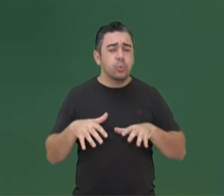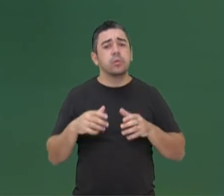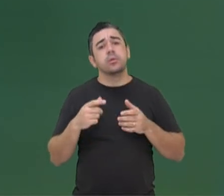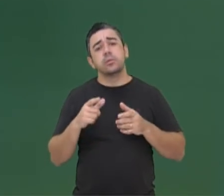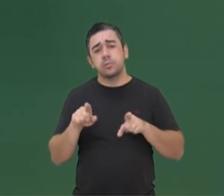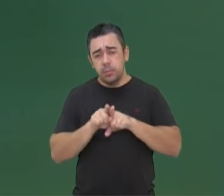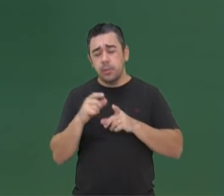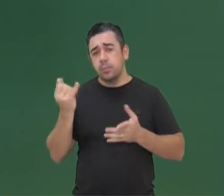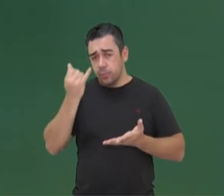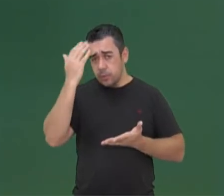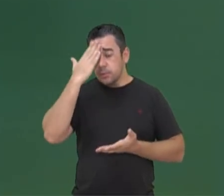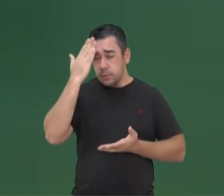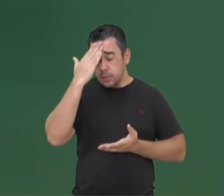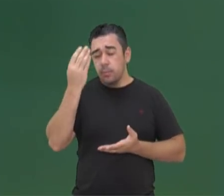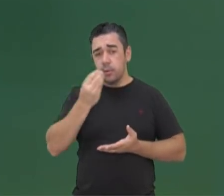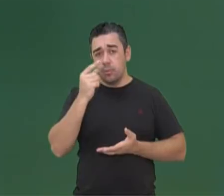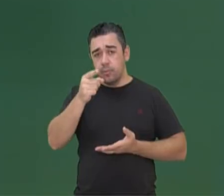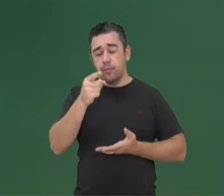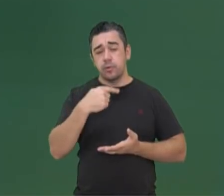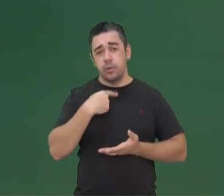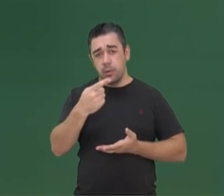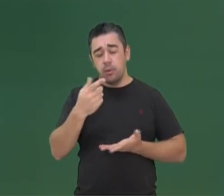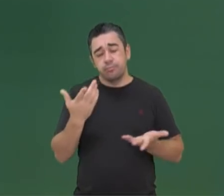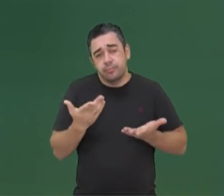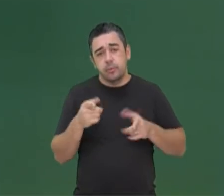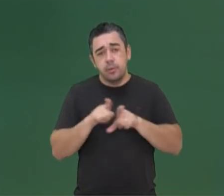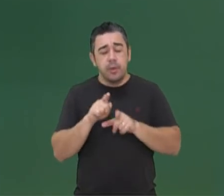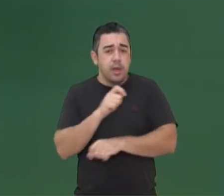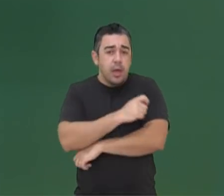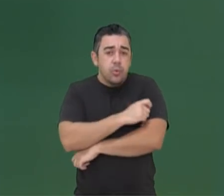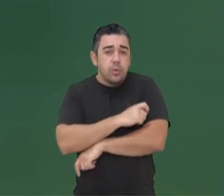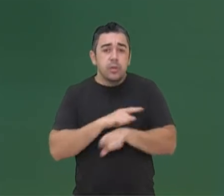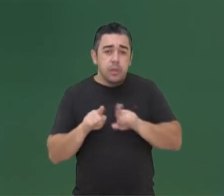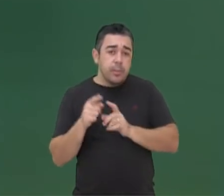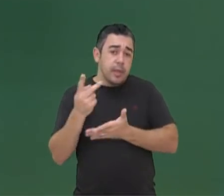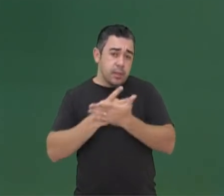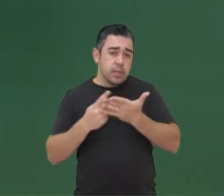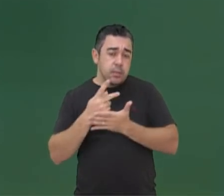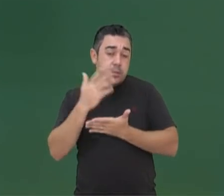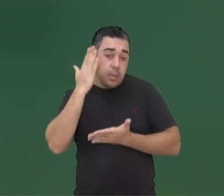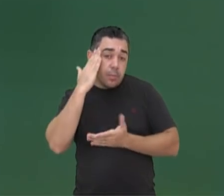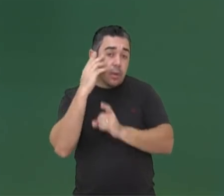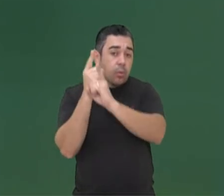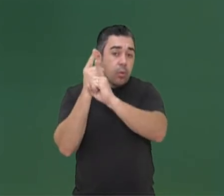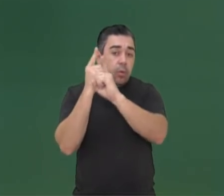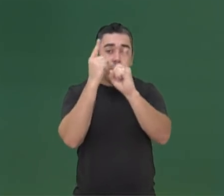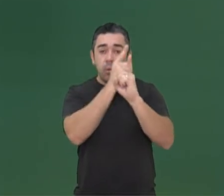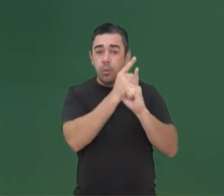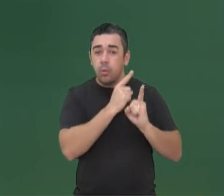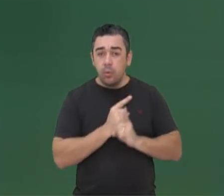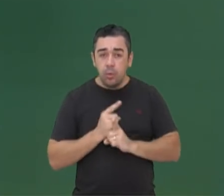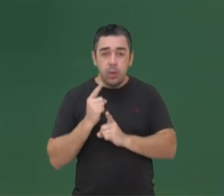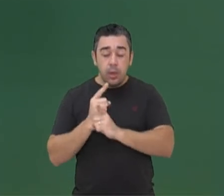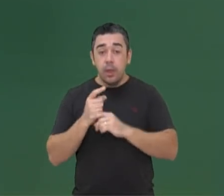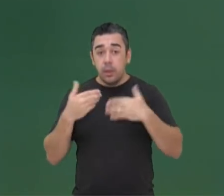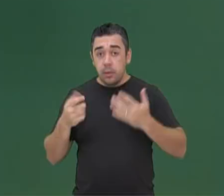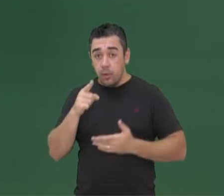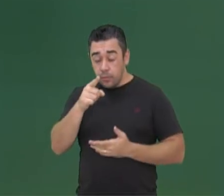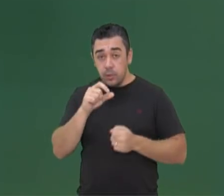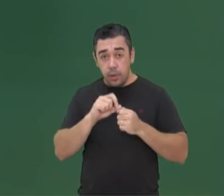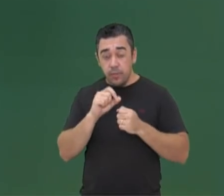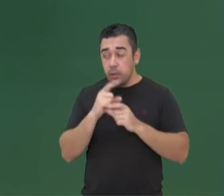É importante a gente saber enquanto estudante, mas também desenhar e reconhecer. Então, essa atividade, além de